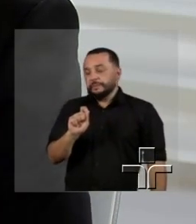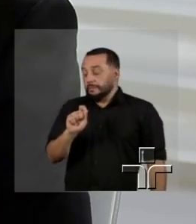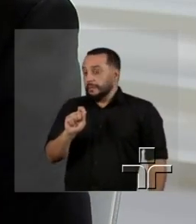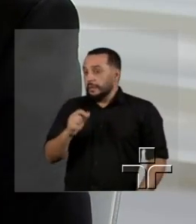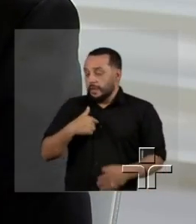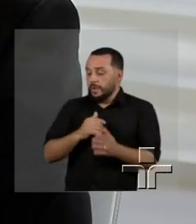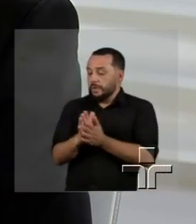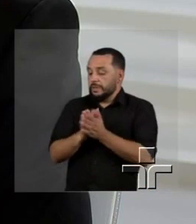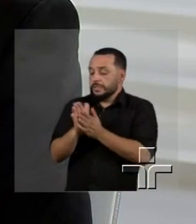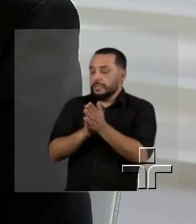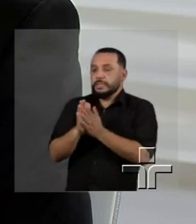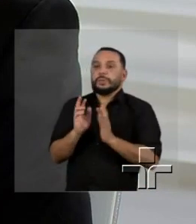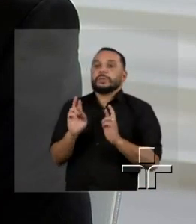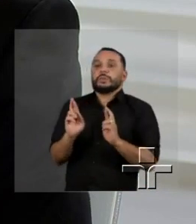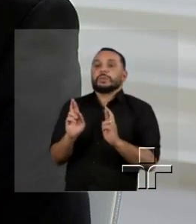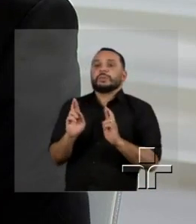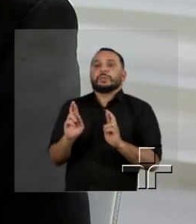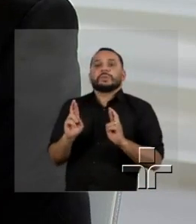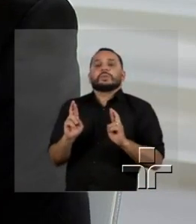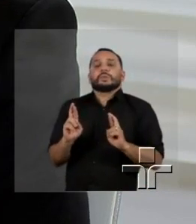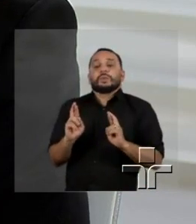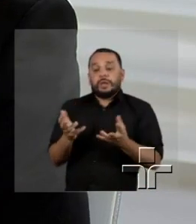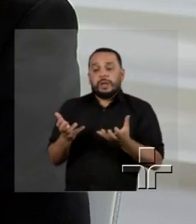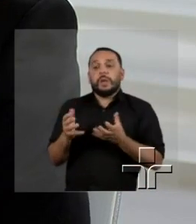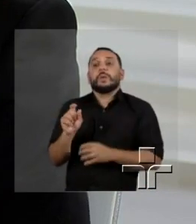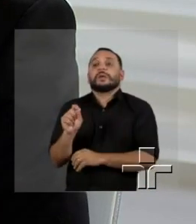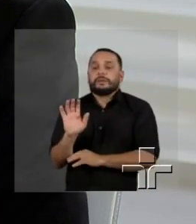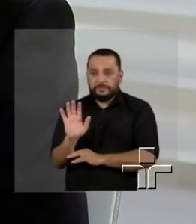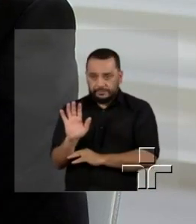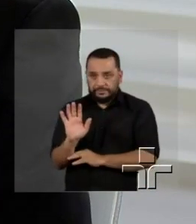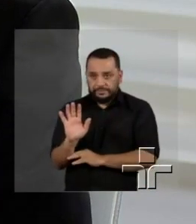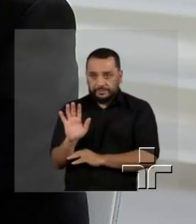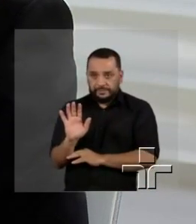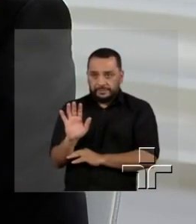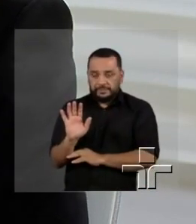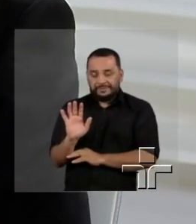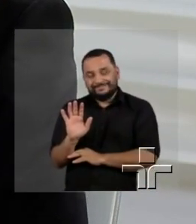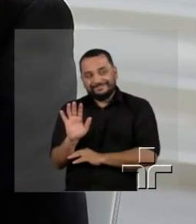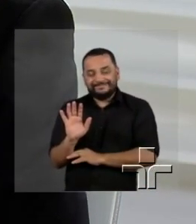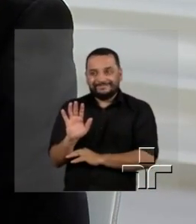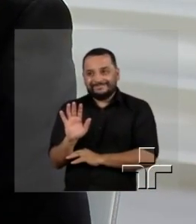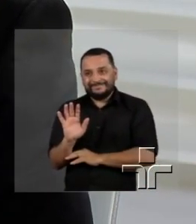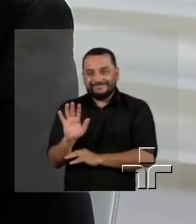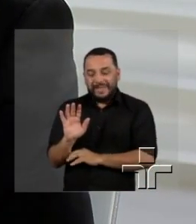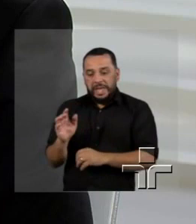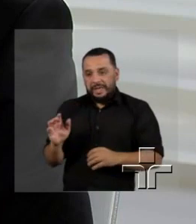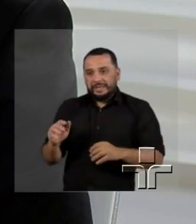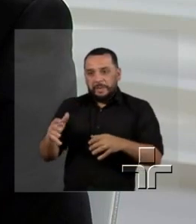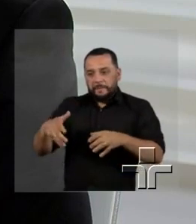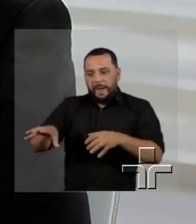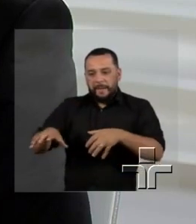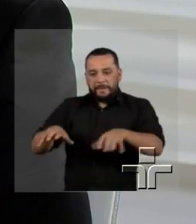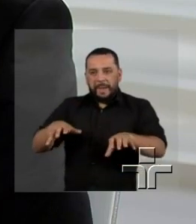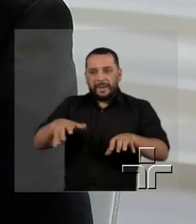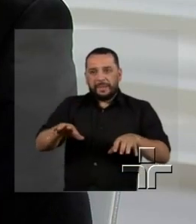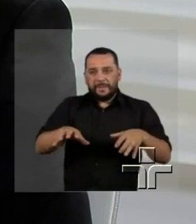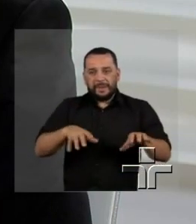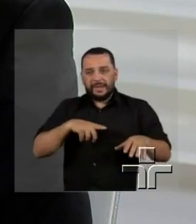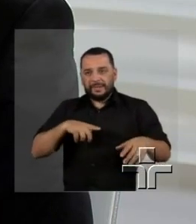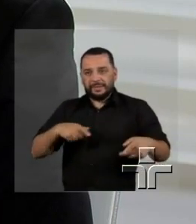você comandar ações de combate dentro de um ambiente complexo de política internacional, você tem que ter uma